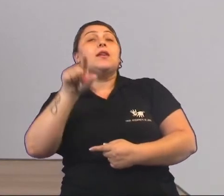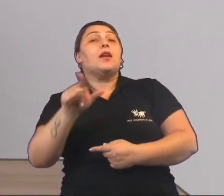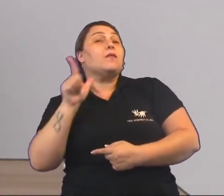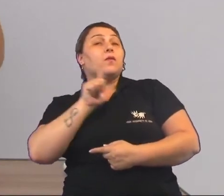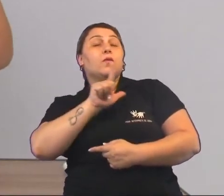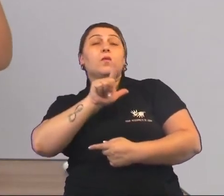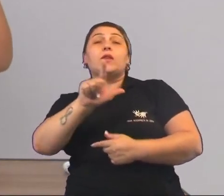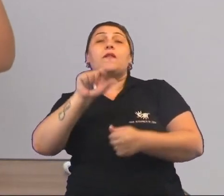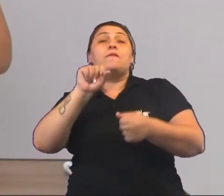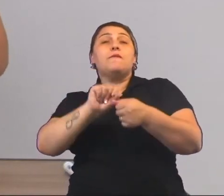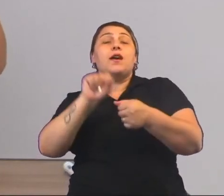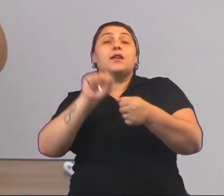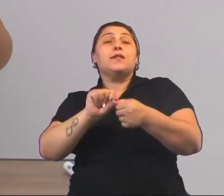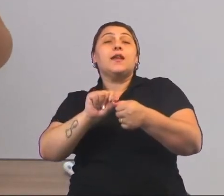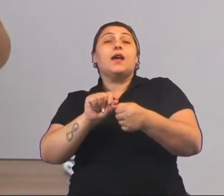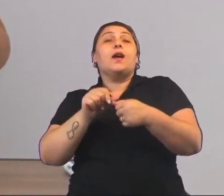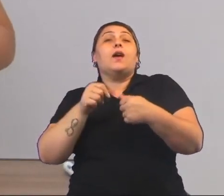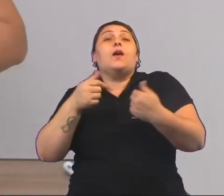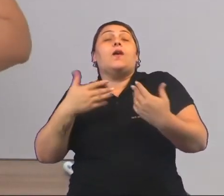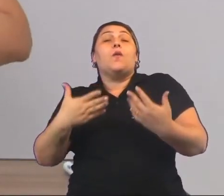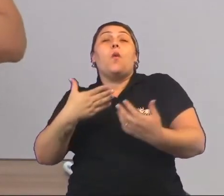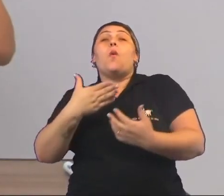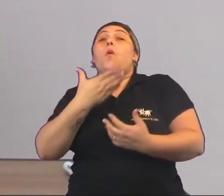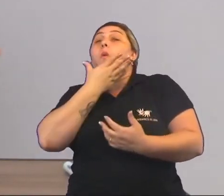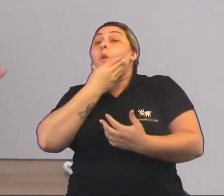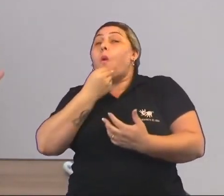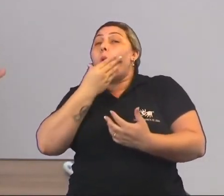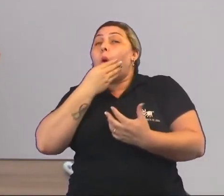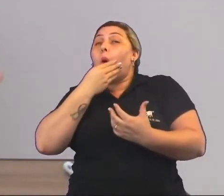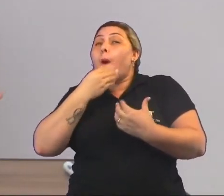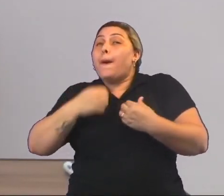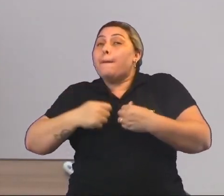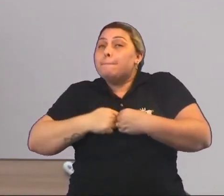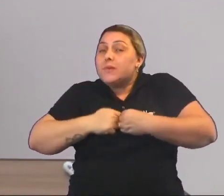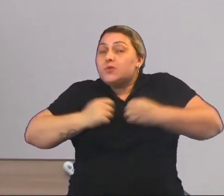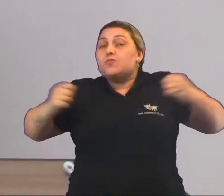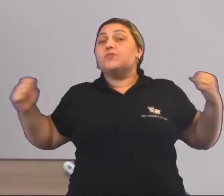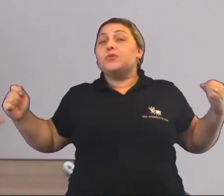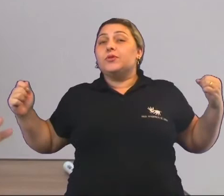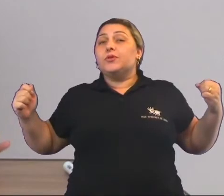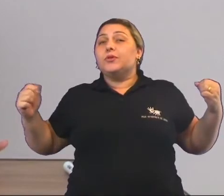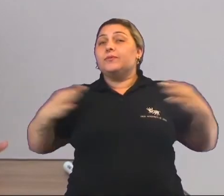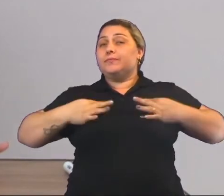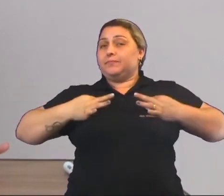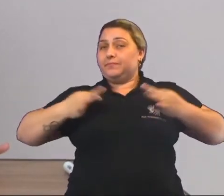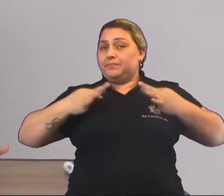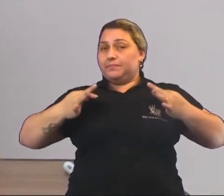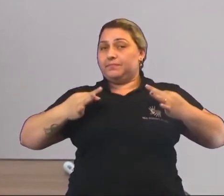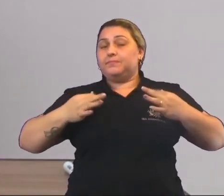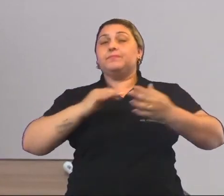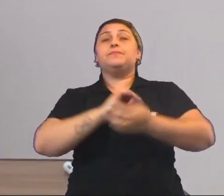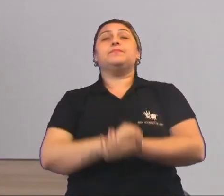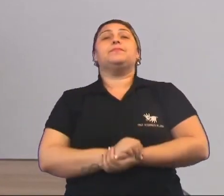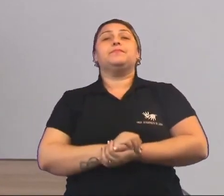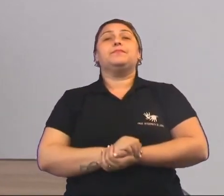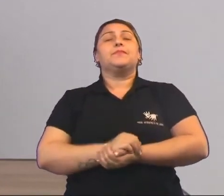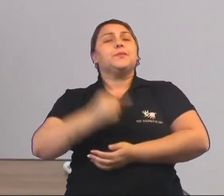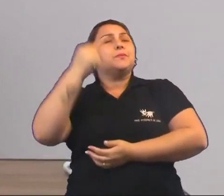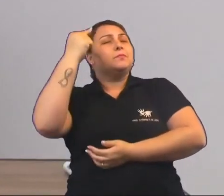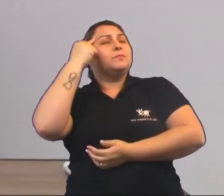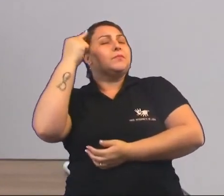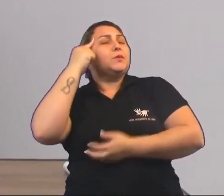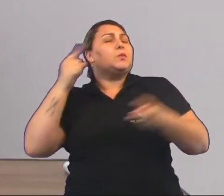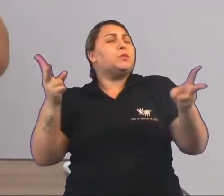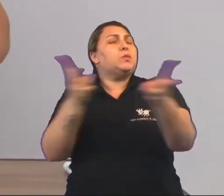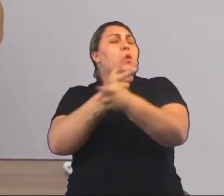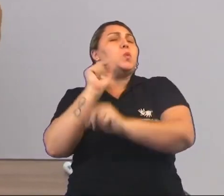vai conseguir fazer com que o viajante fique sem o paletó, sem o casaco. Isso mesmo, e talvez o pensamento